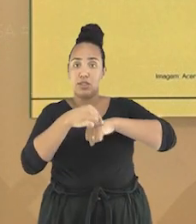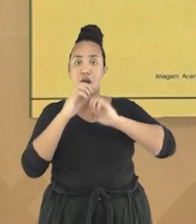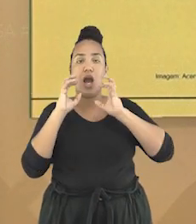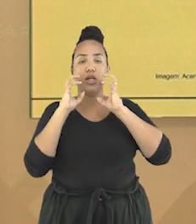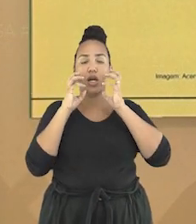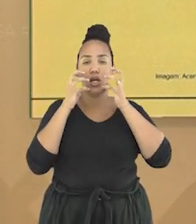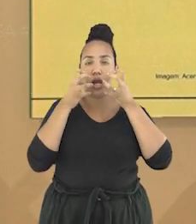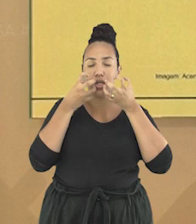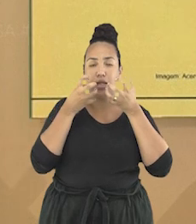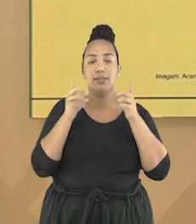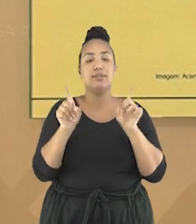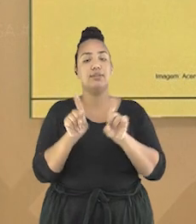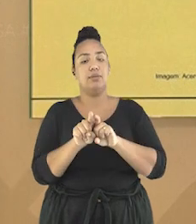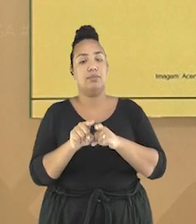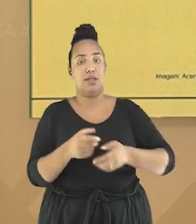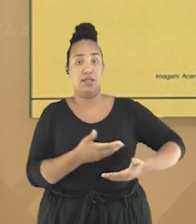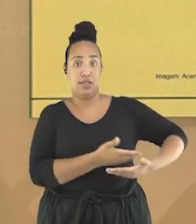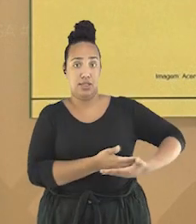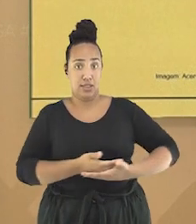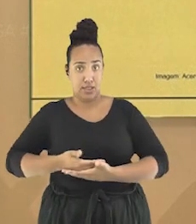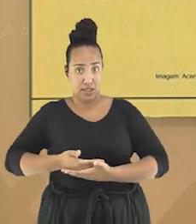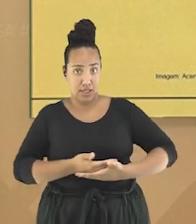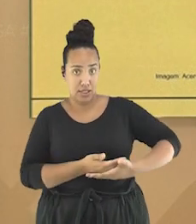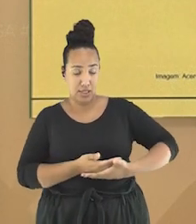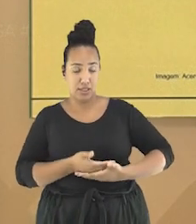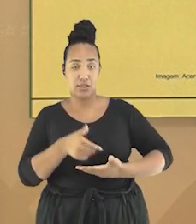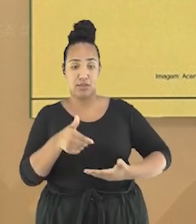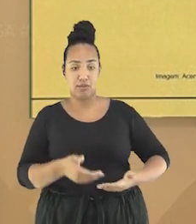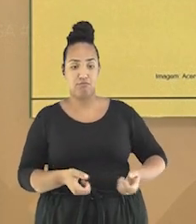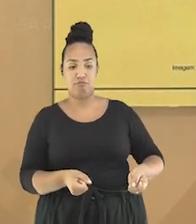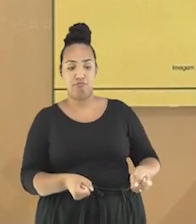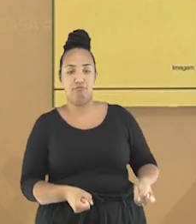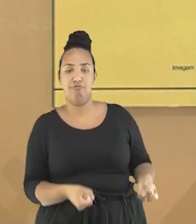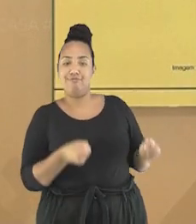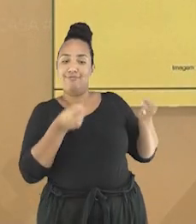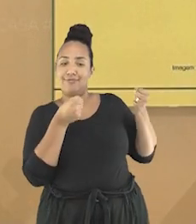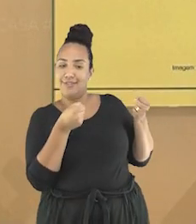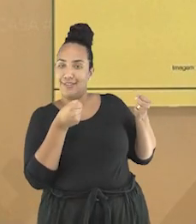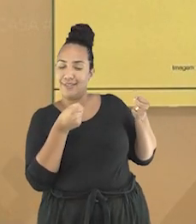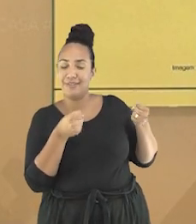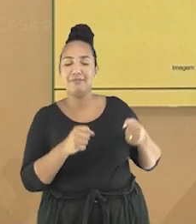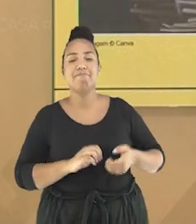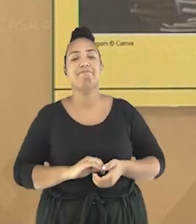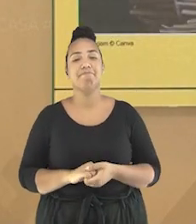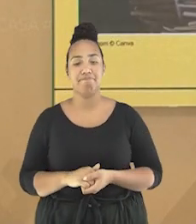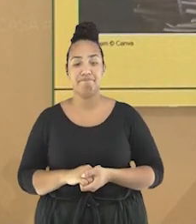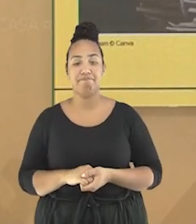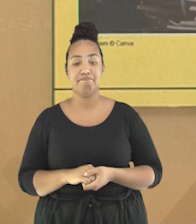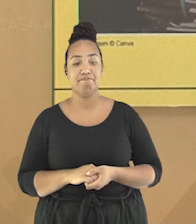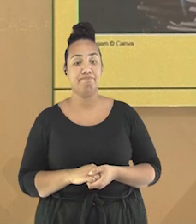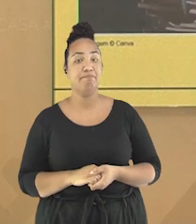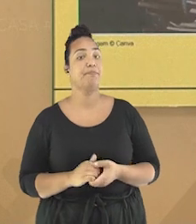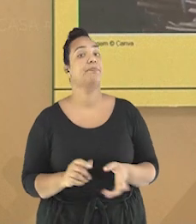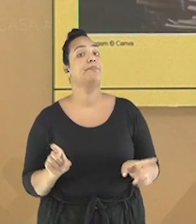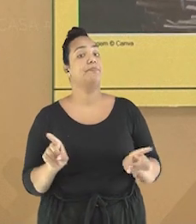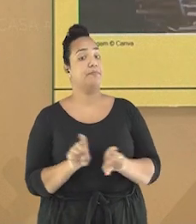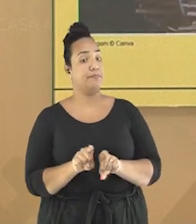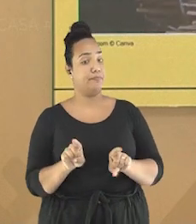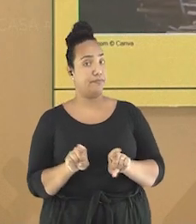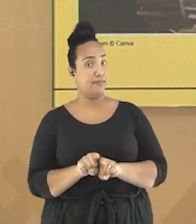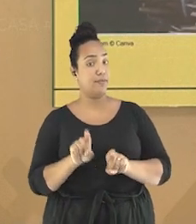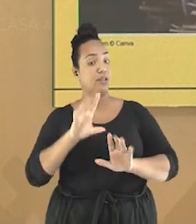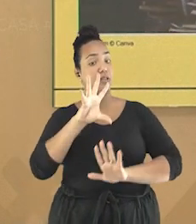milho e também para carregar crianças recém-nascidas. E para além disso, o cesto tem